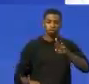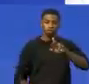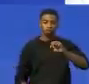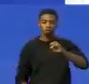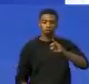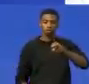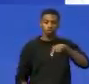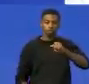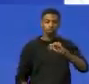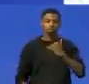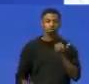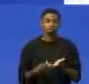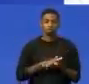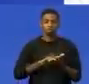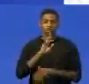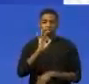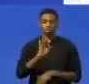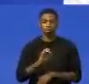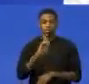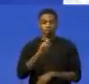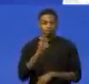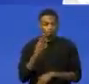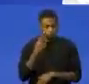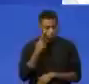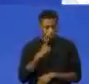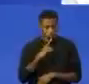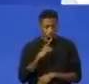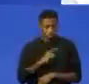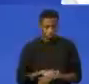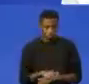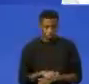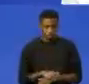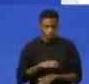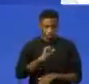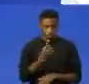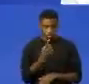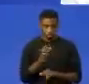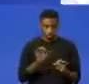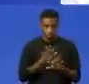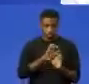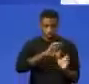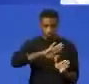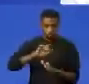provocará morte. Então, resposta dado à primeira questão 91. Né?